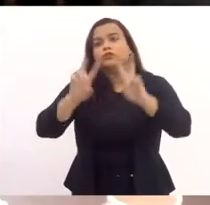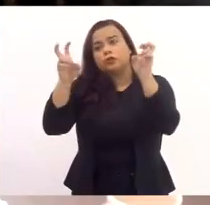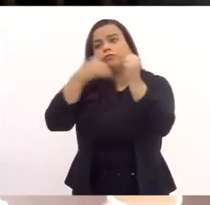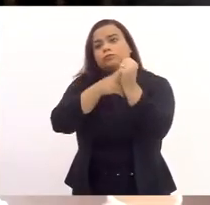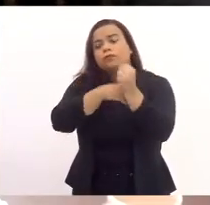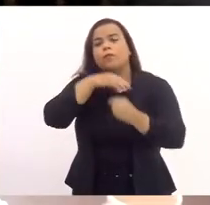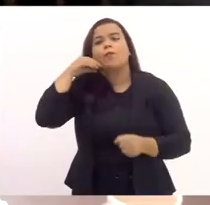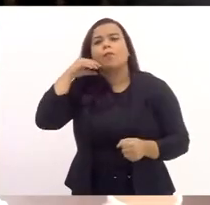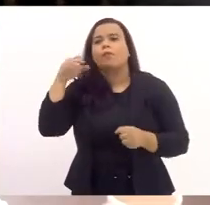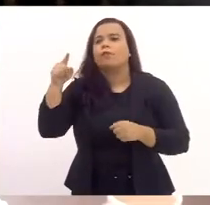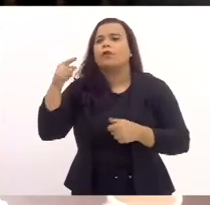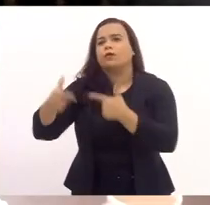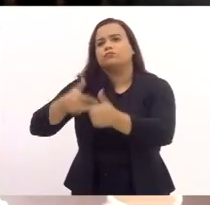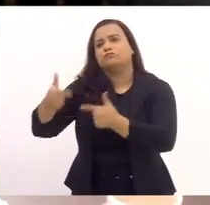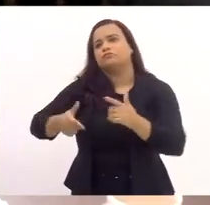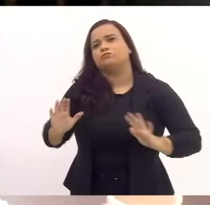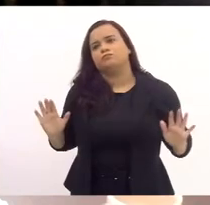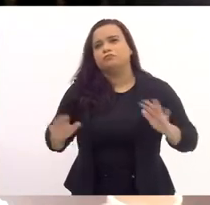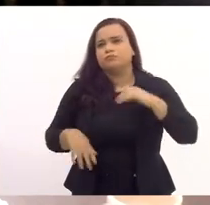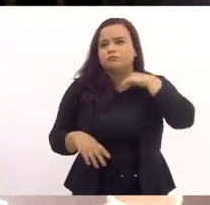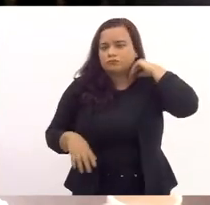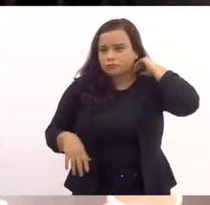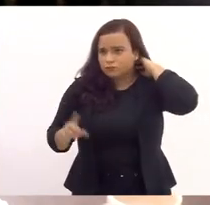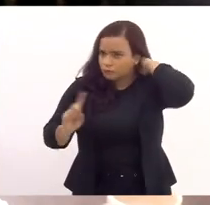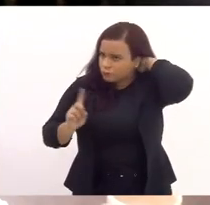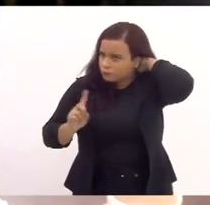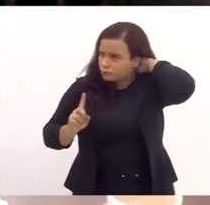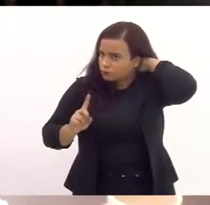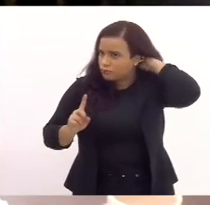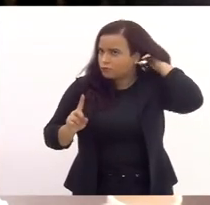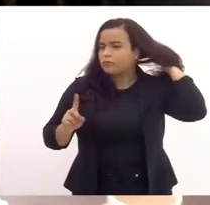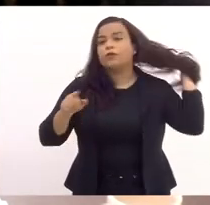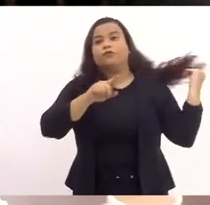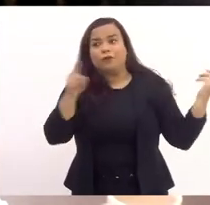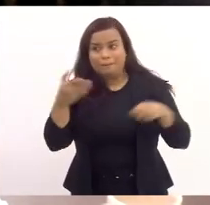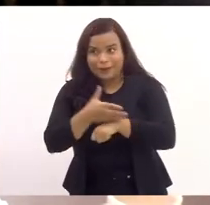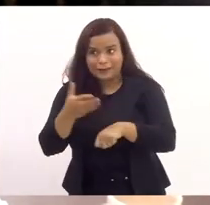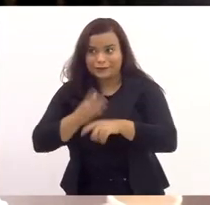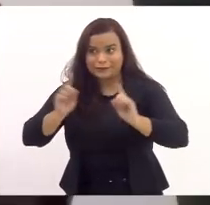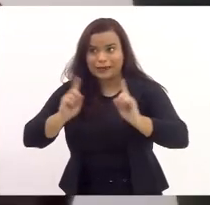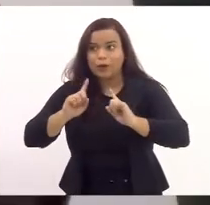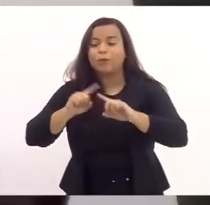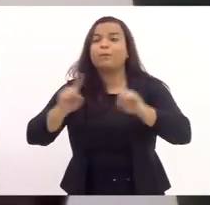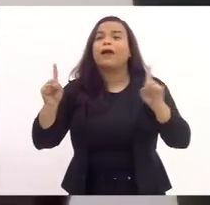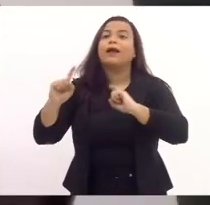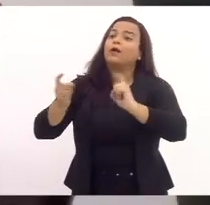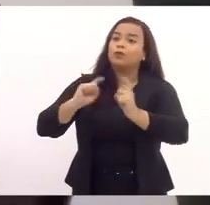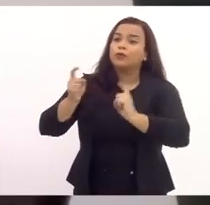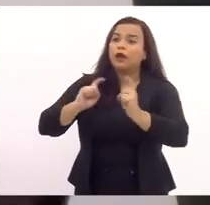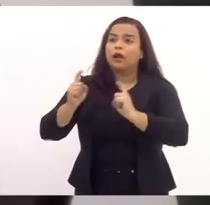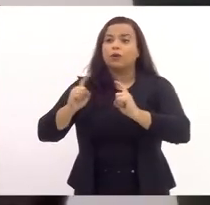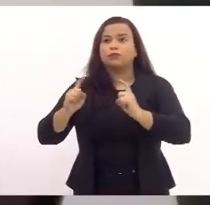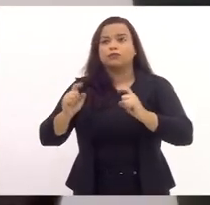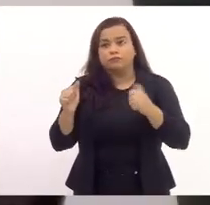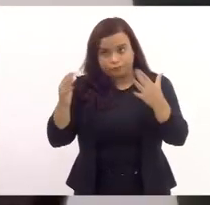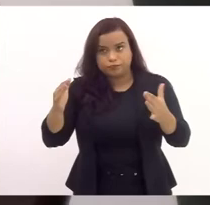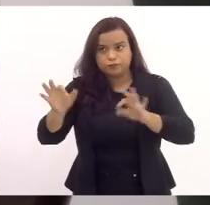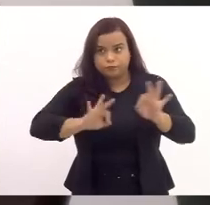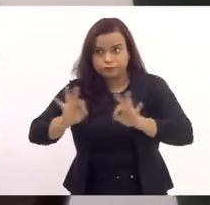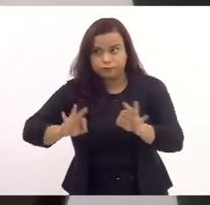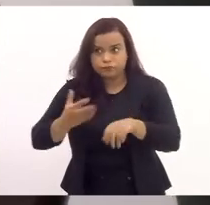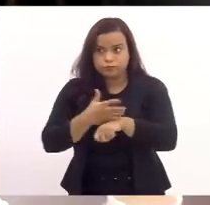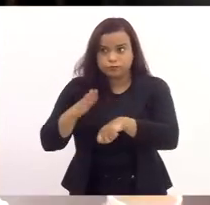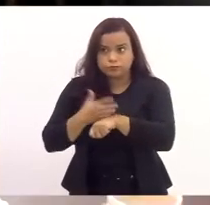da operação, não sei se... Não para vocês participarem da operação, mas uma reunião anterior. Sim. Que prepara essa força-tarefa, você participou? Sim,